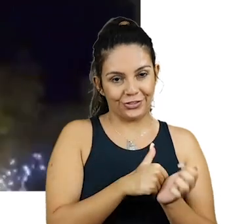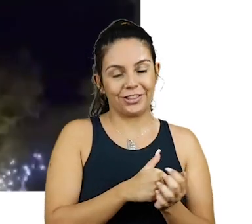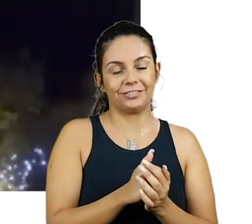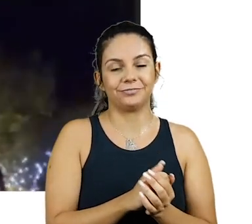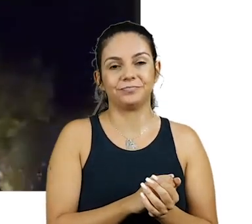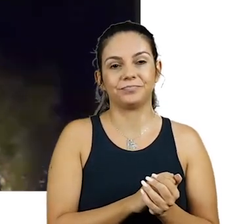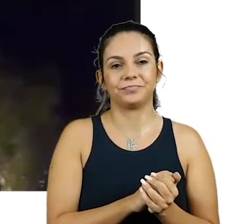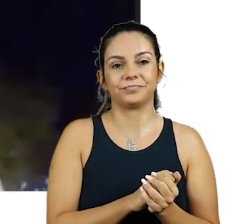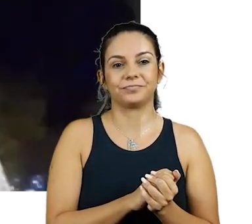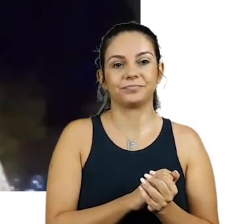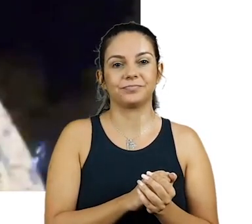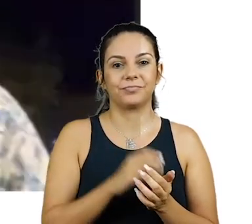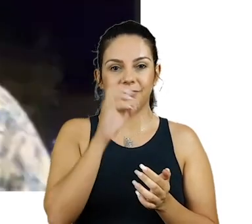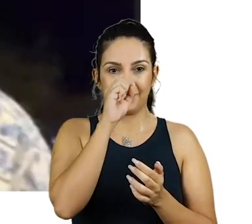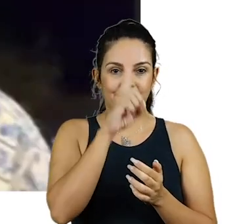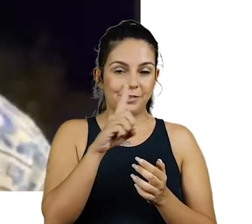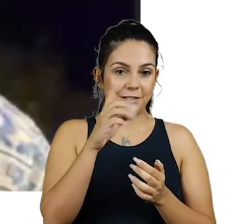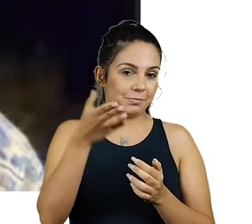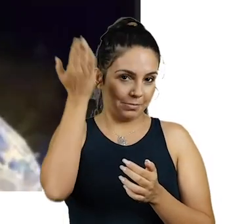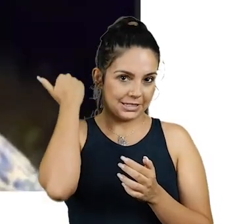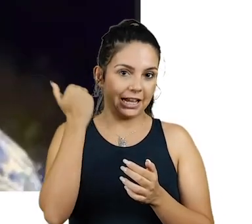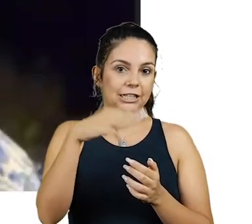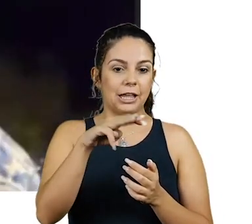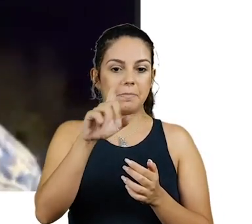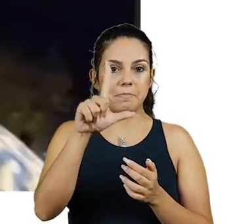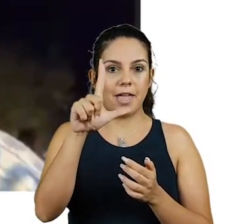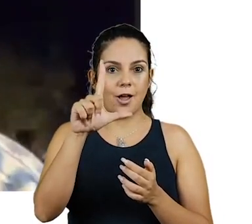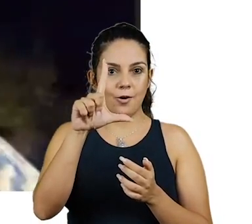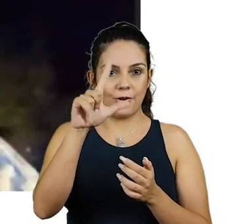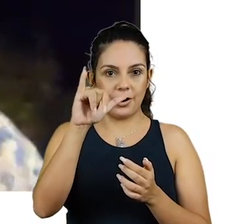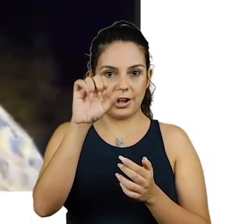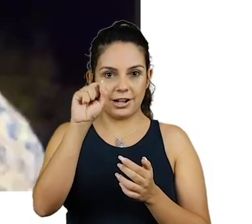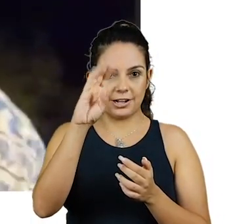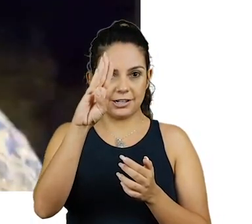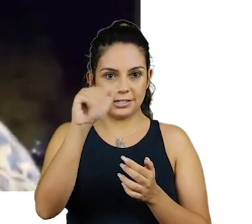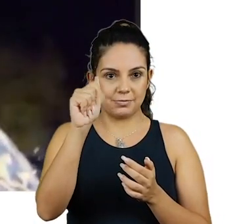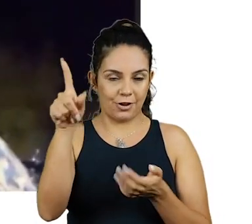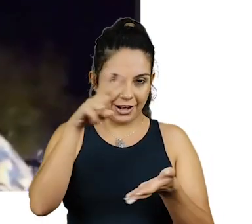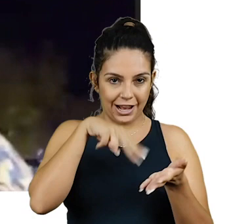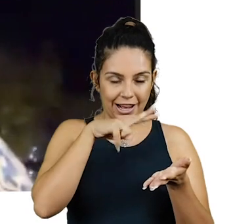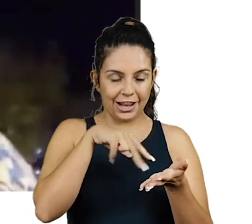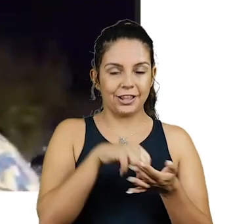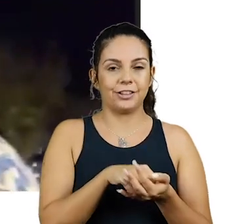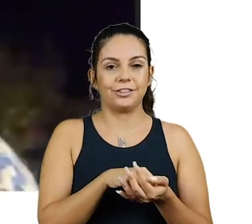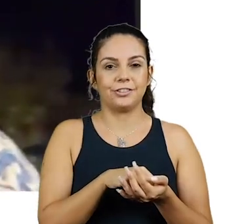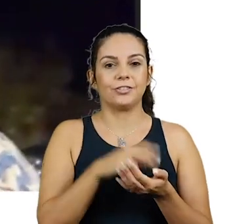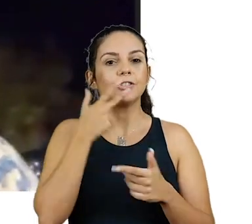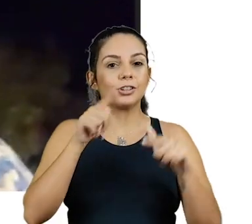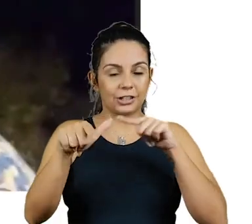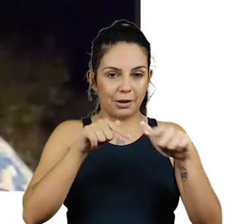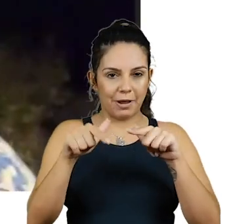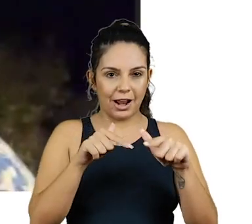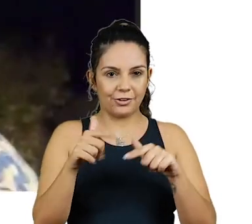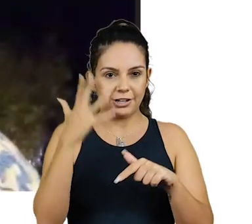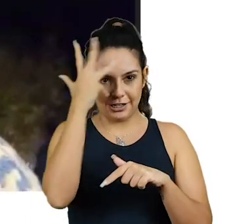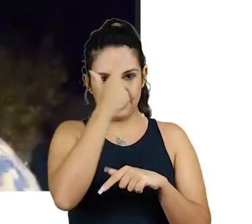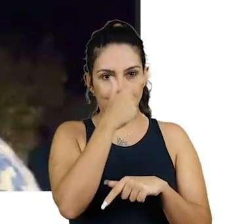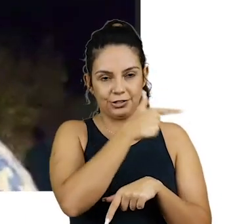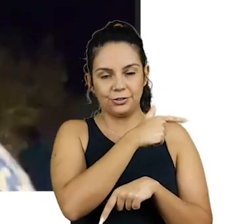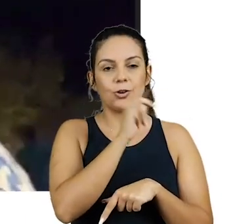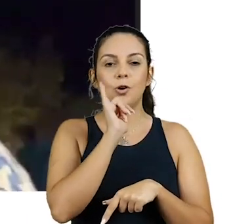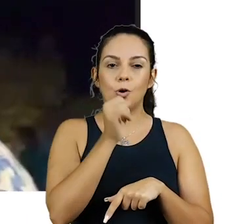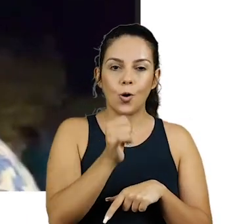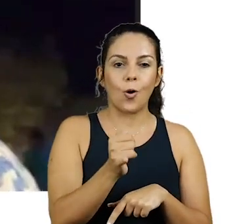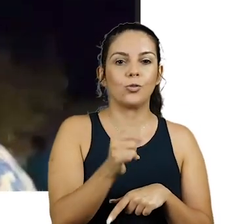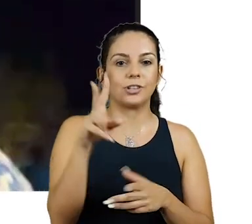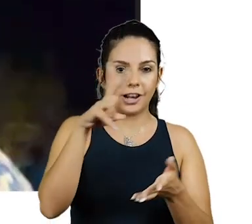dia, sábado passado, a Mel Lisboa fez a gentileza de ler, ela estava fazendo um trabalho lindo, ela leu contos ali,